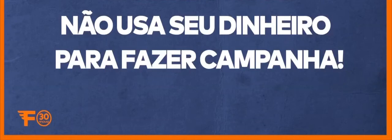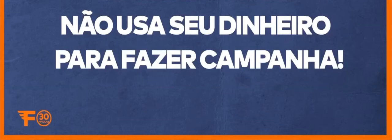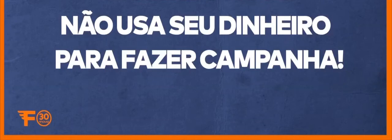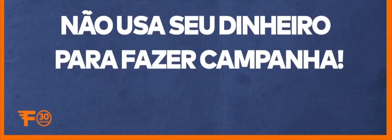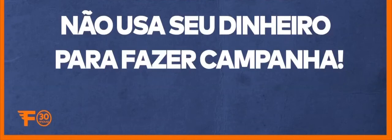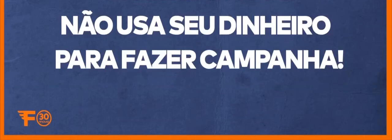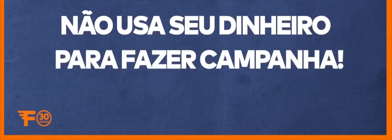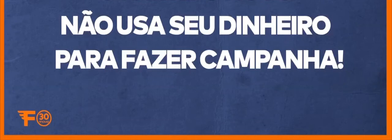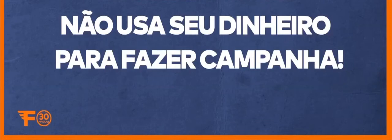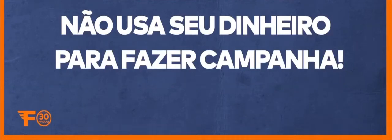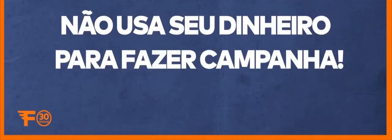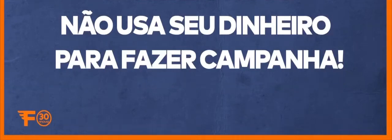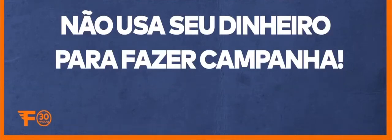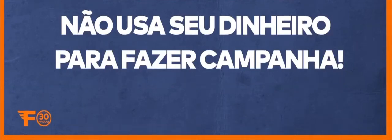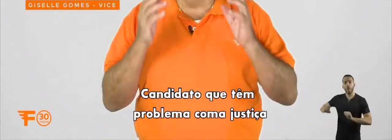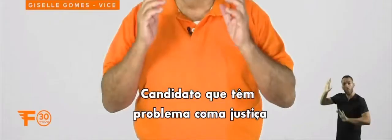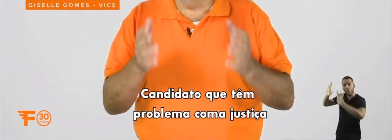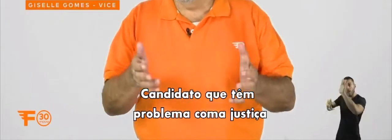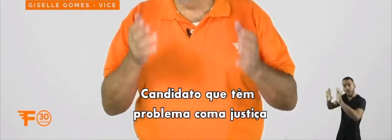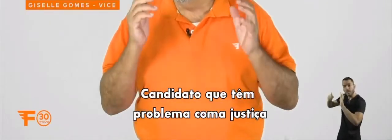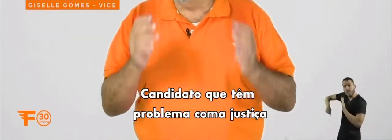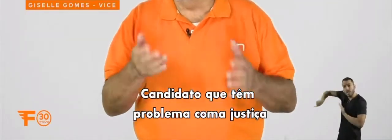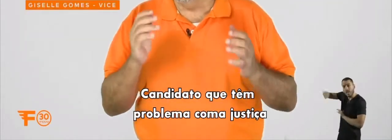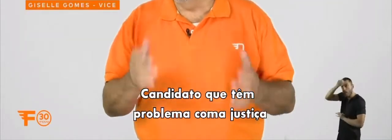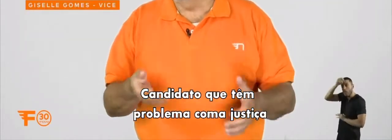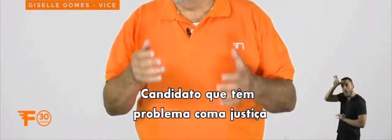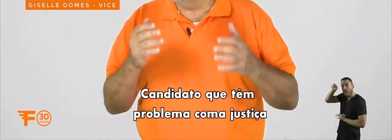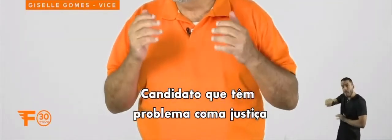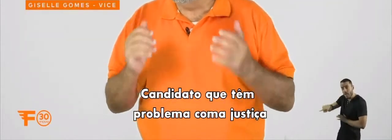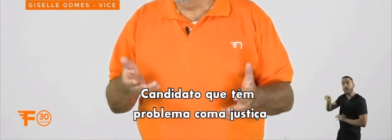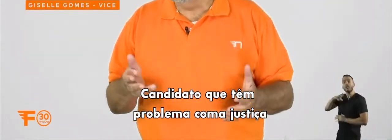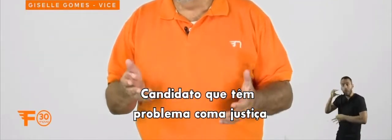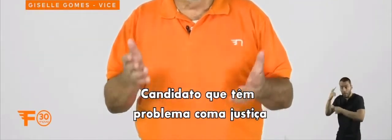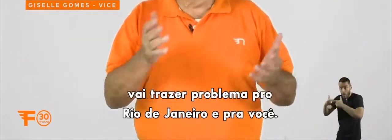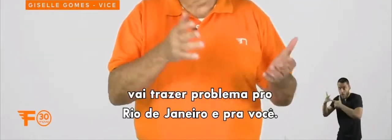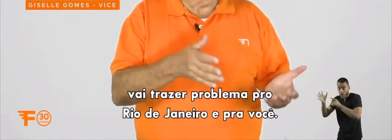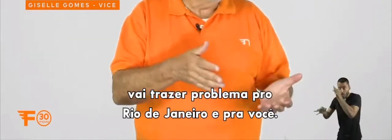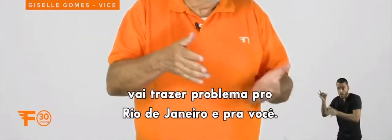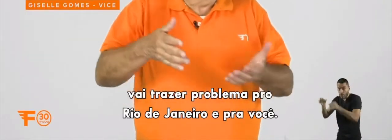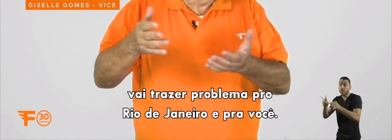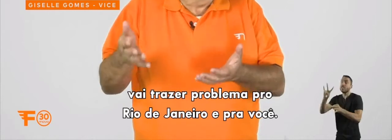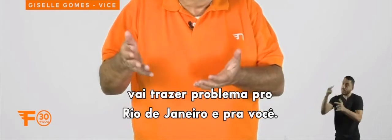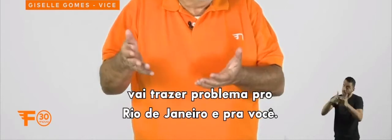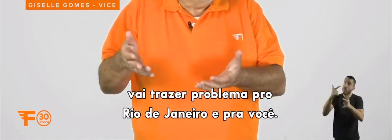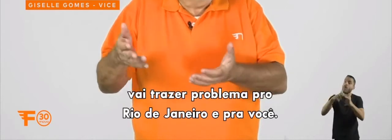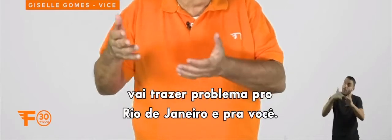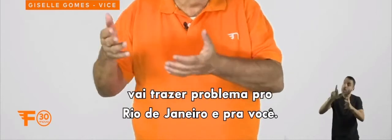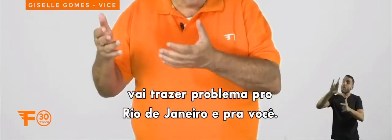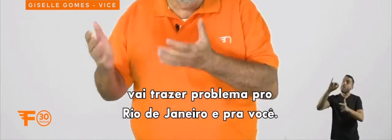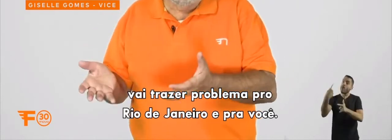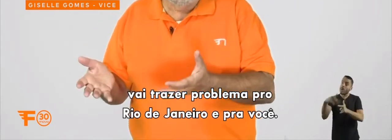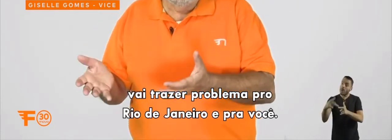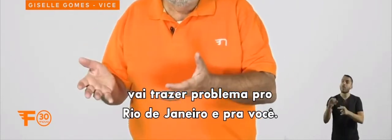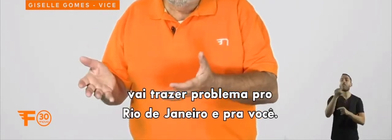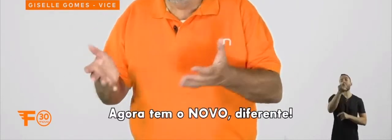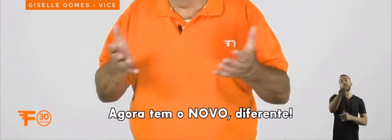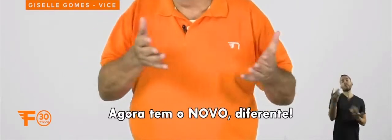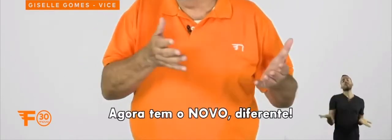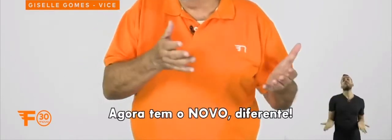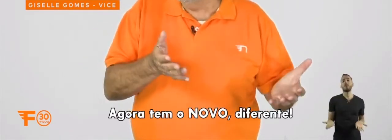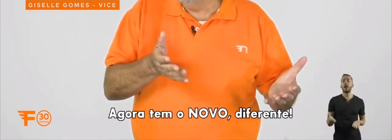O novo não usa o seu dinheiro para fazer campanha. Candidato que tem problema com a justiça vai trazer problema para o Rio de Janeiro e para você.